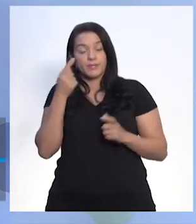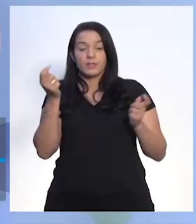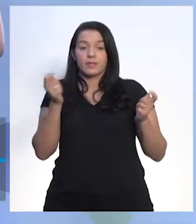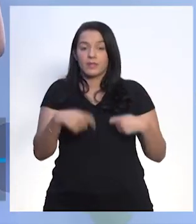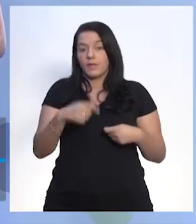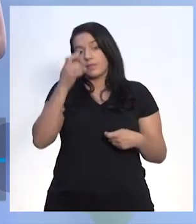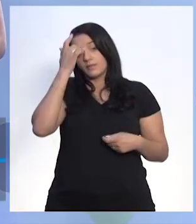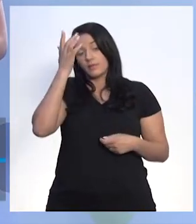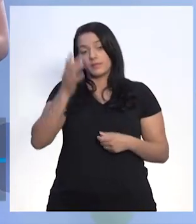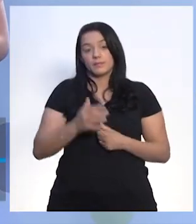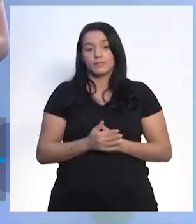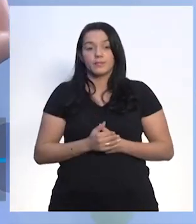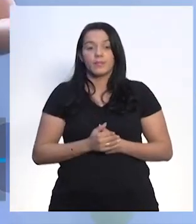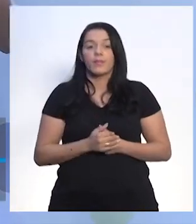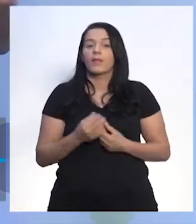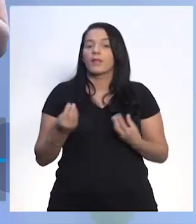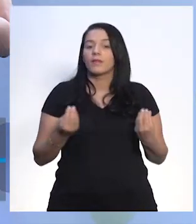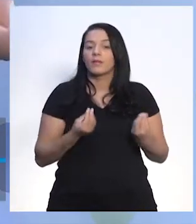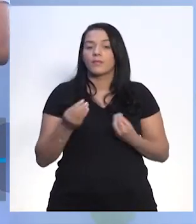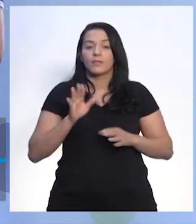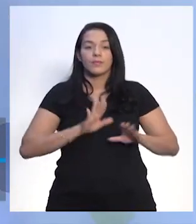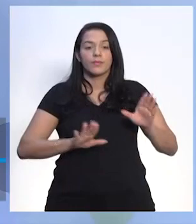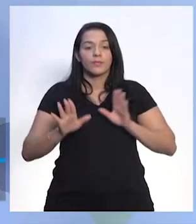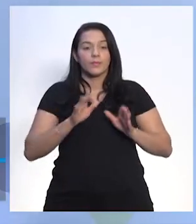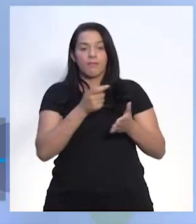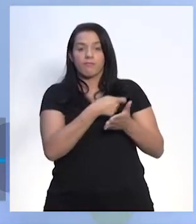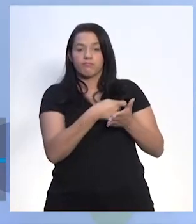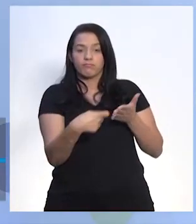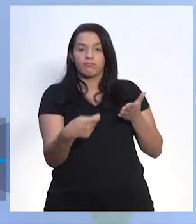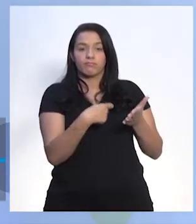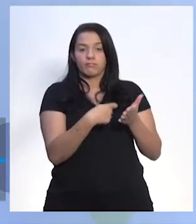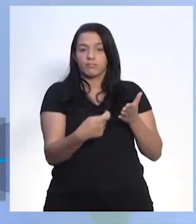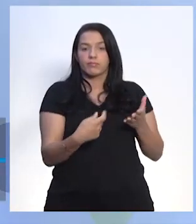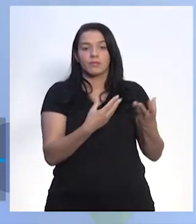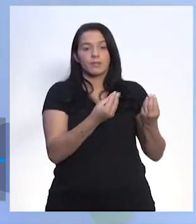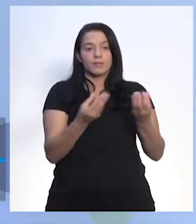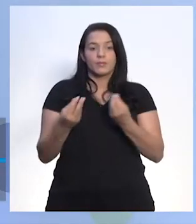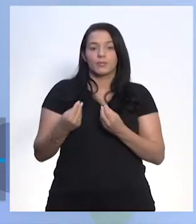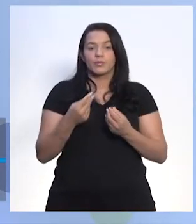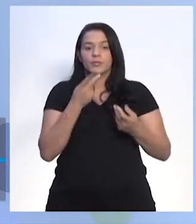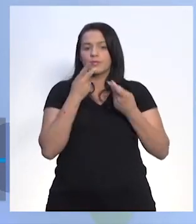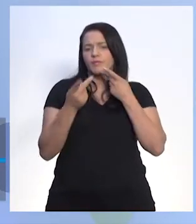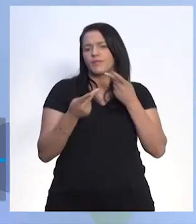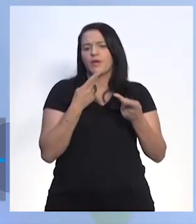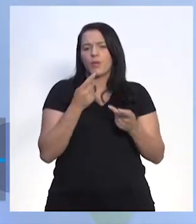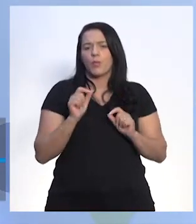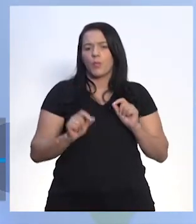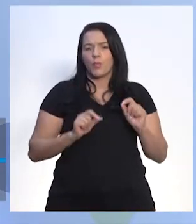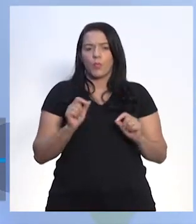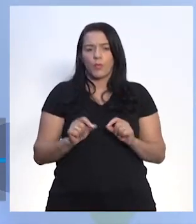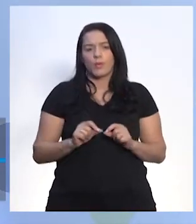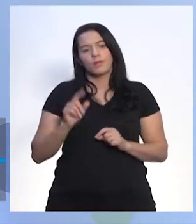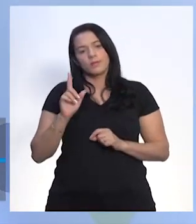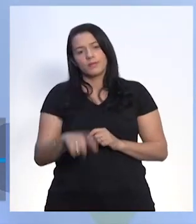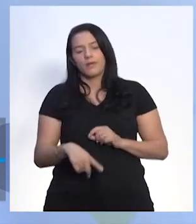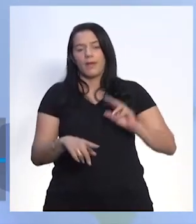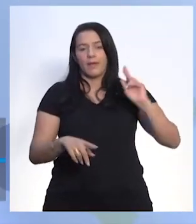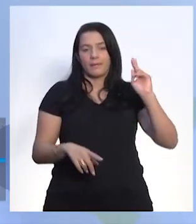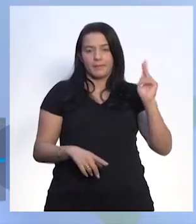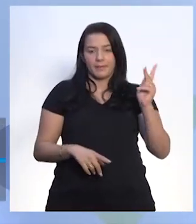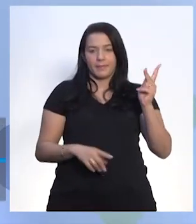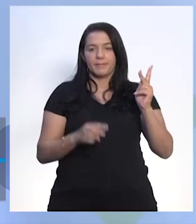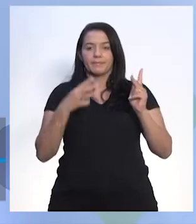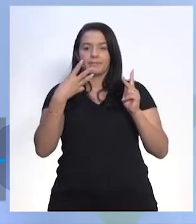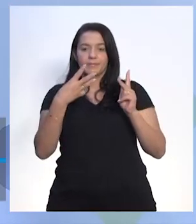que eu escrevo essas relações. Eu poderia ter feito, né, muitas pessoas também fazem, né? H está para 30,